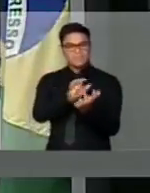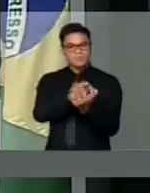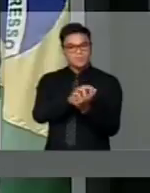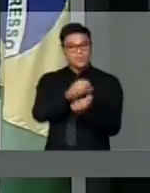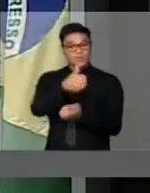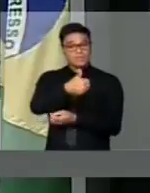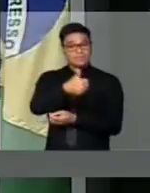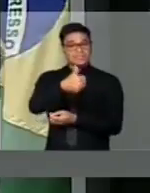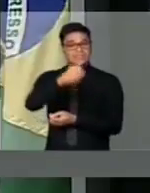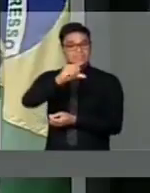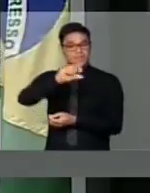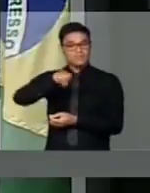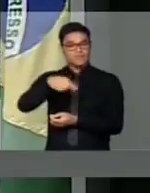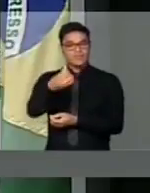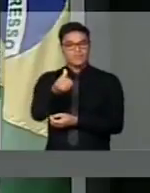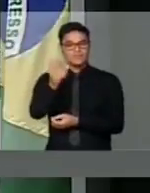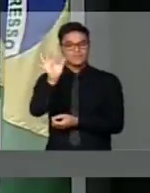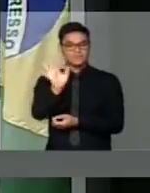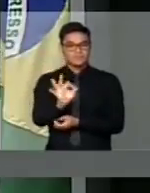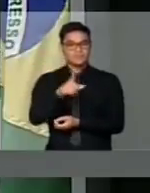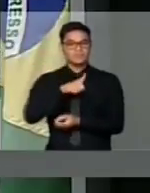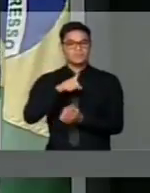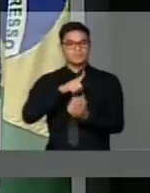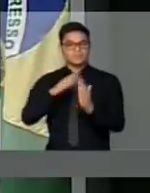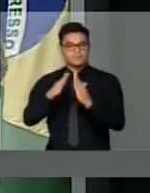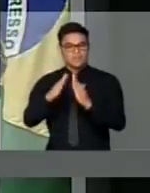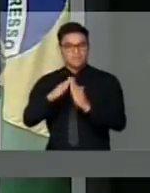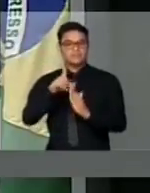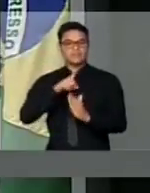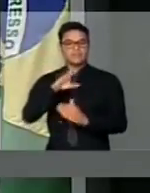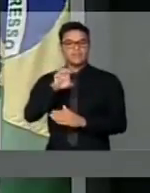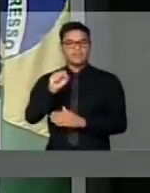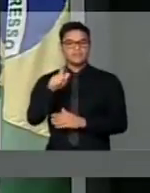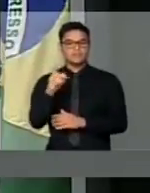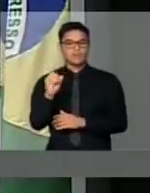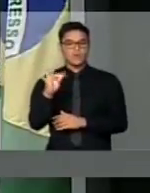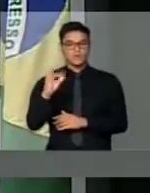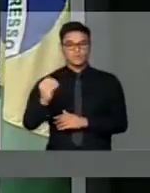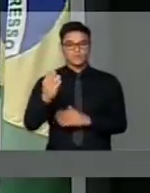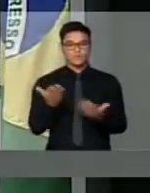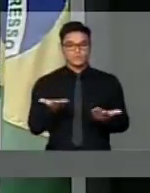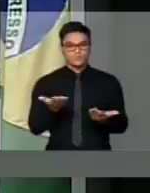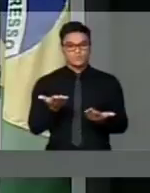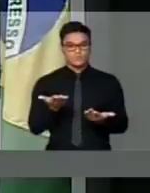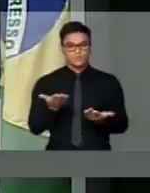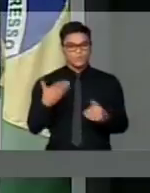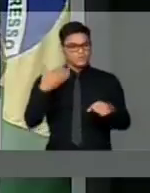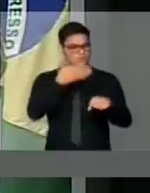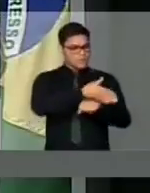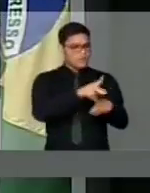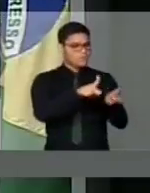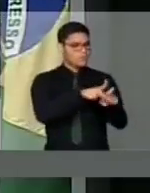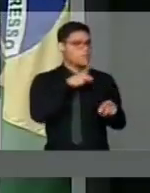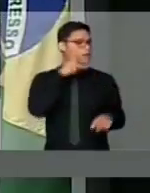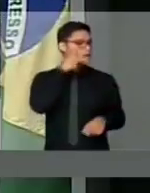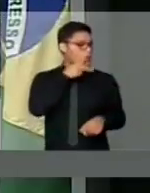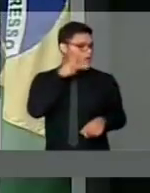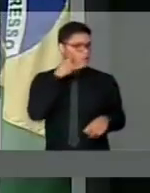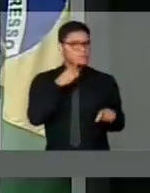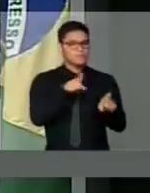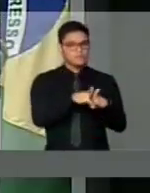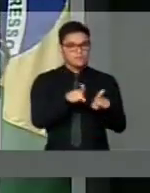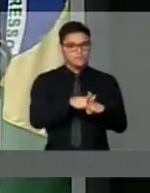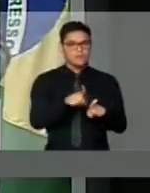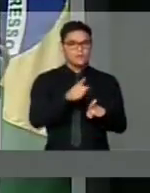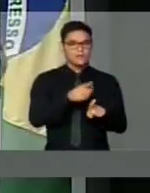apenas 19,6% das residências tem coleta de esgoto. Quando a gente vai para Paraíba, a gente percebe que esse número